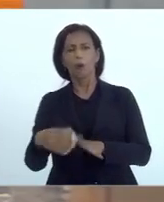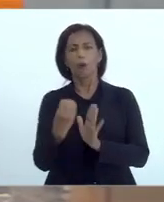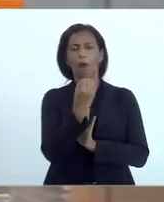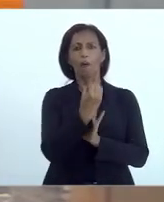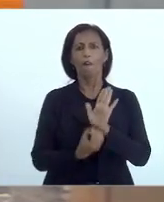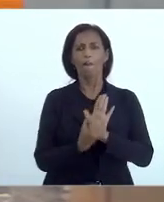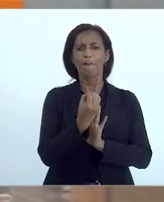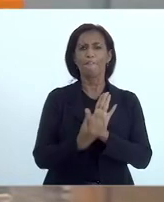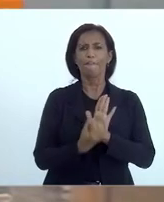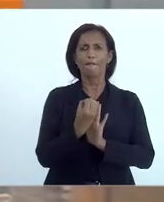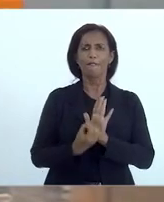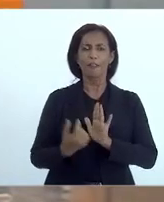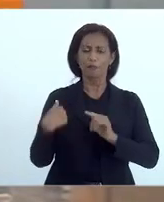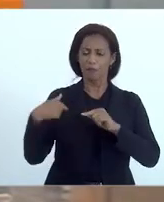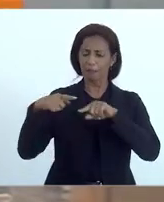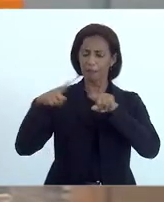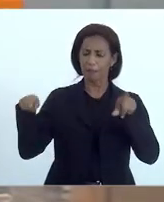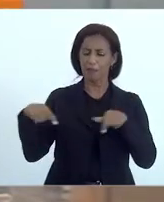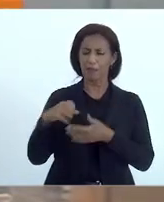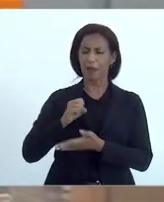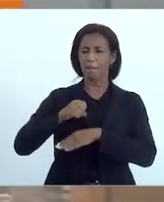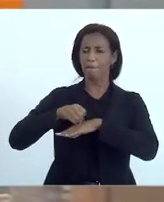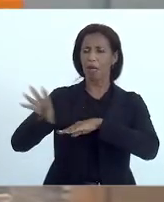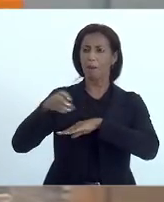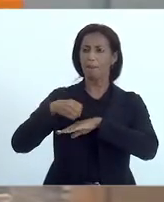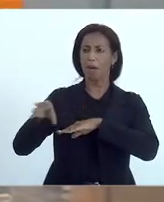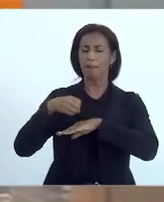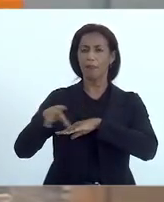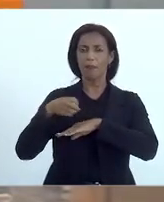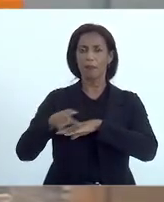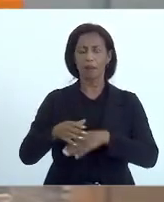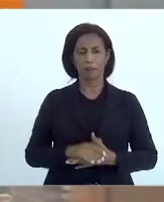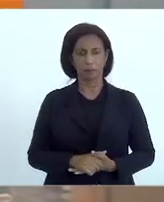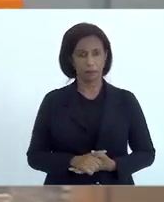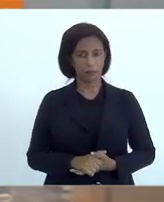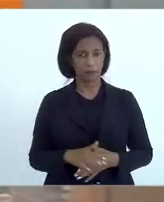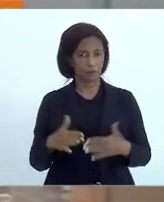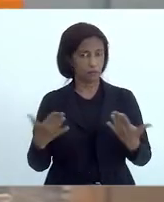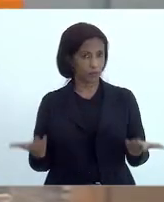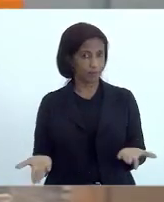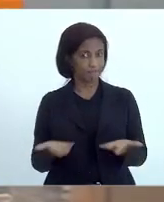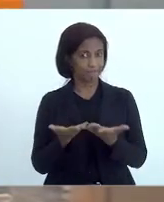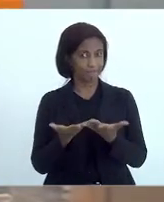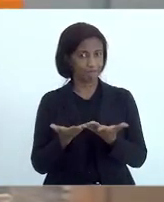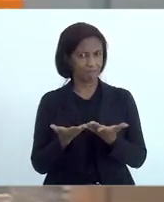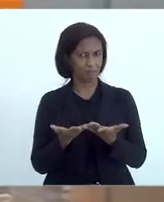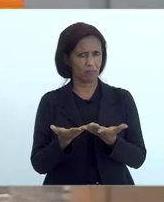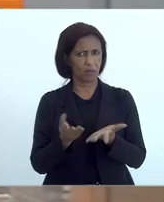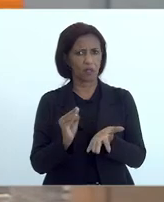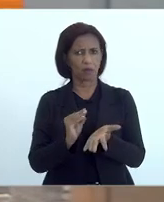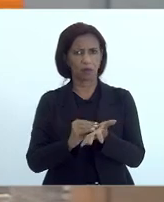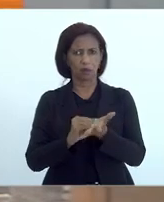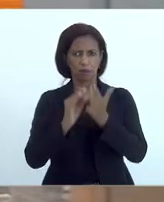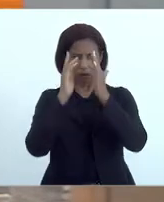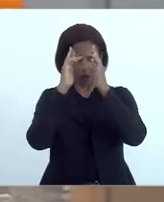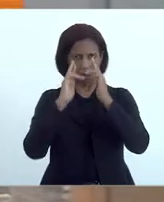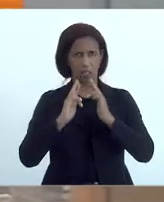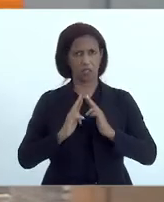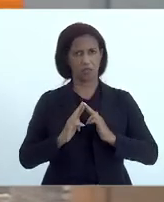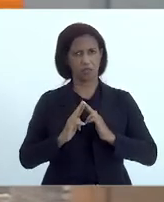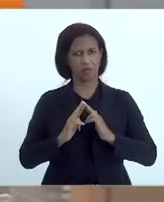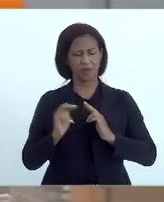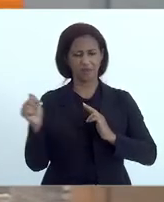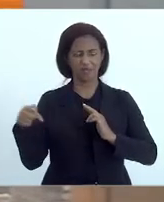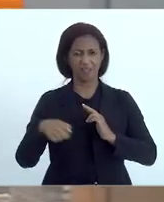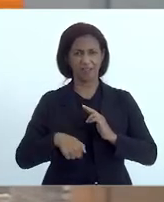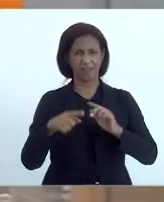de ofícios que saem diariamente do meu gabinete portanto Deputado saca considero bastante deselegante vossa excelência'